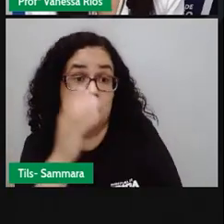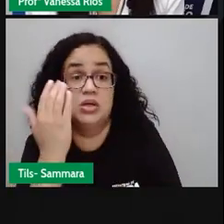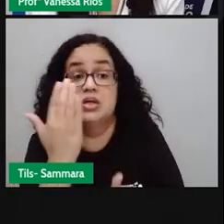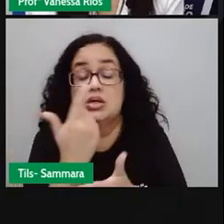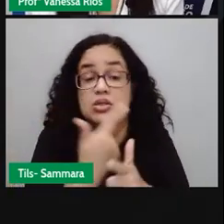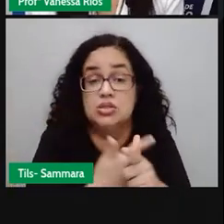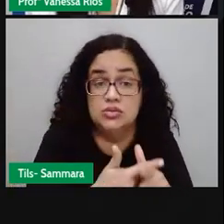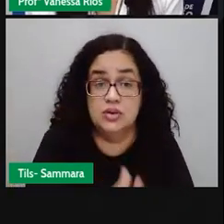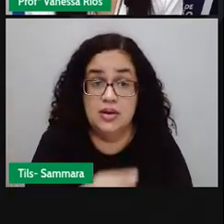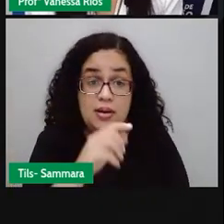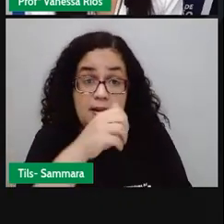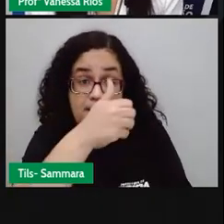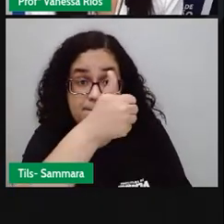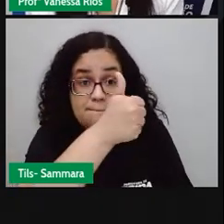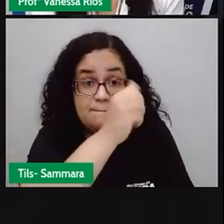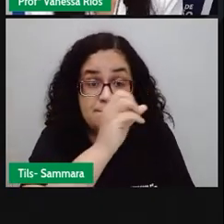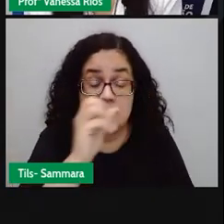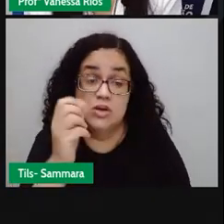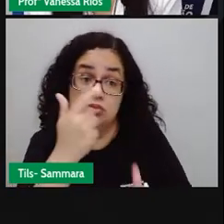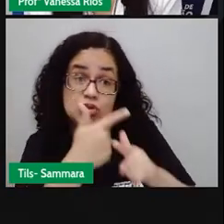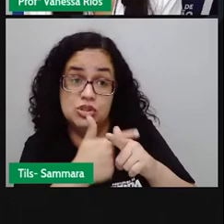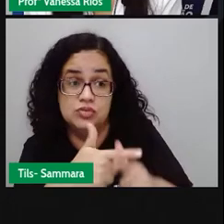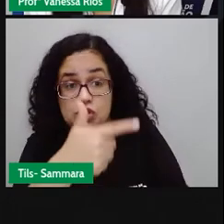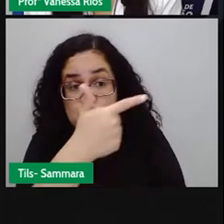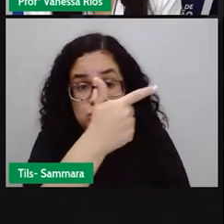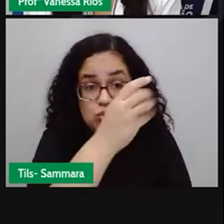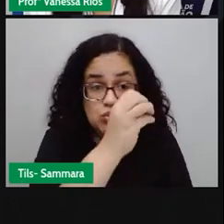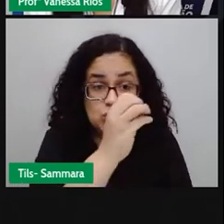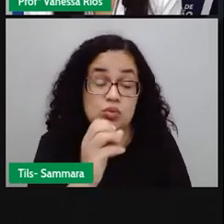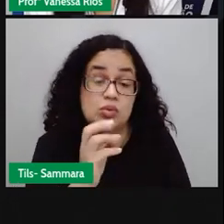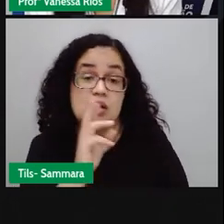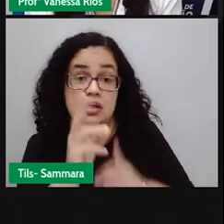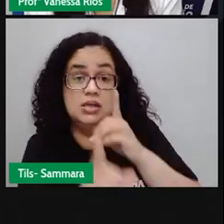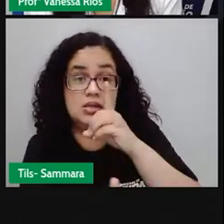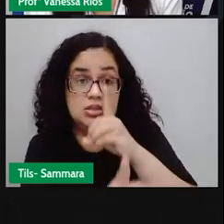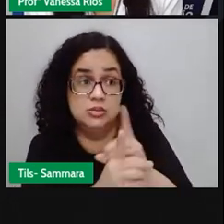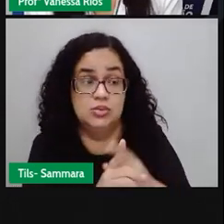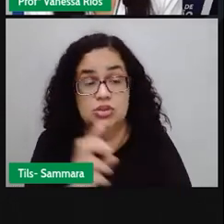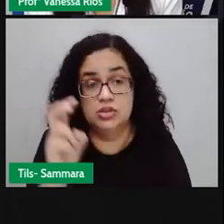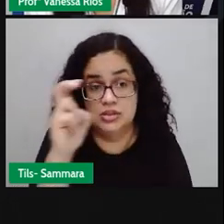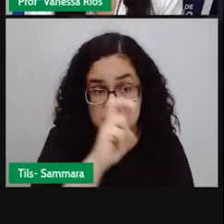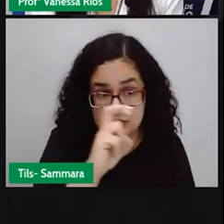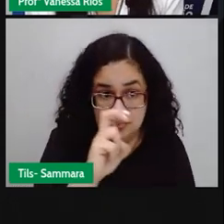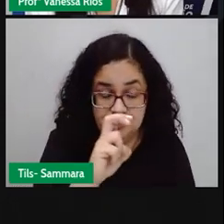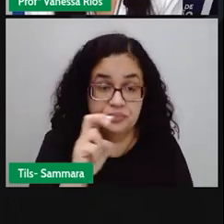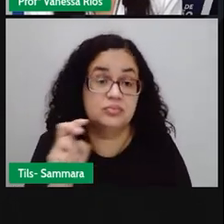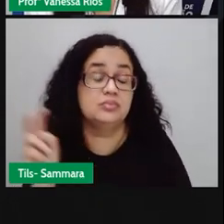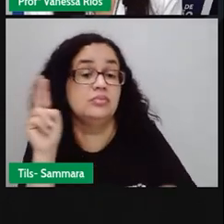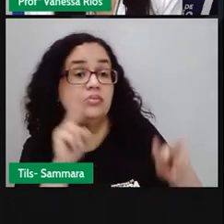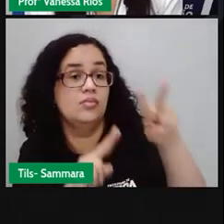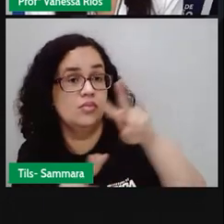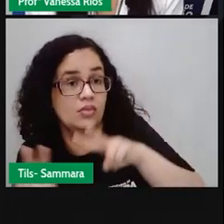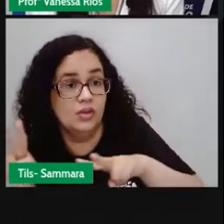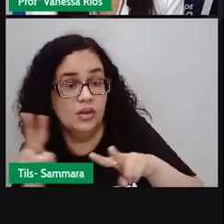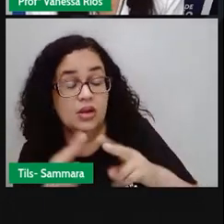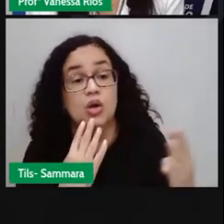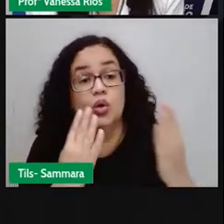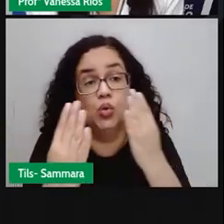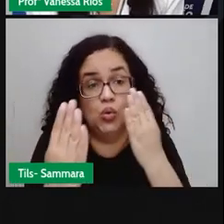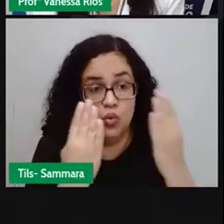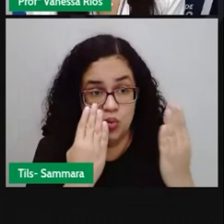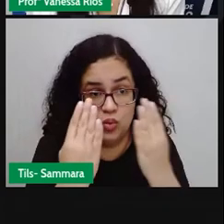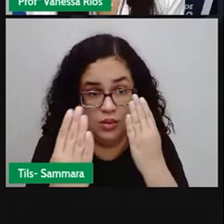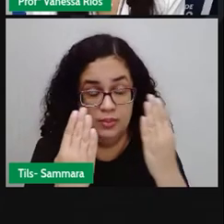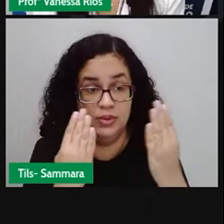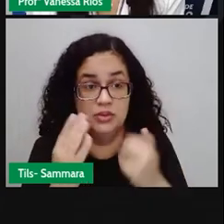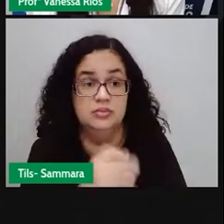dividi 1.000 por 200 e encontro aí a resposta 5. Agora, eu observo aí, eu vou fazer a comparação,